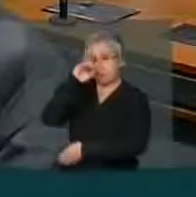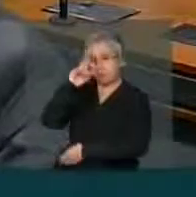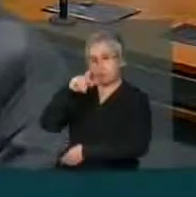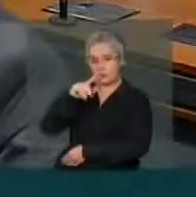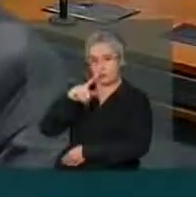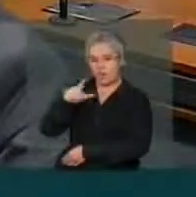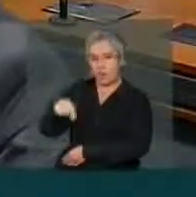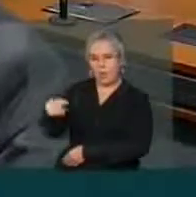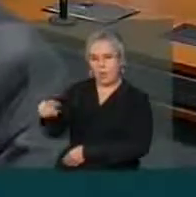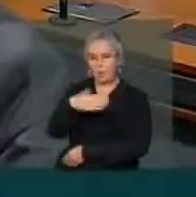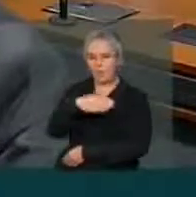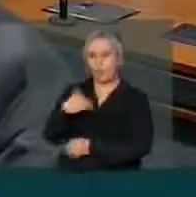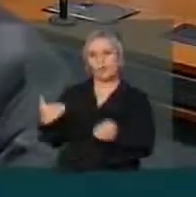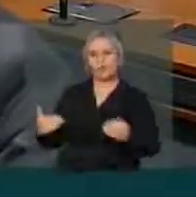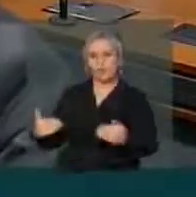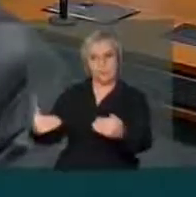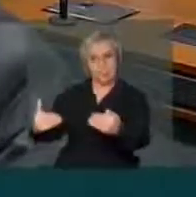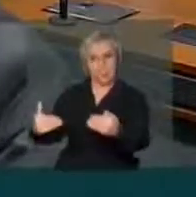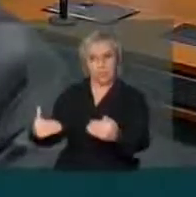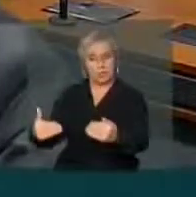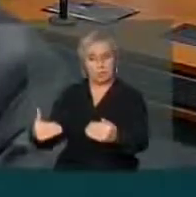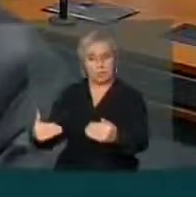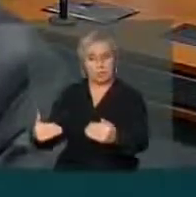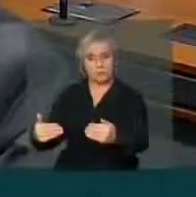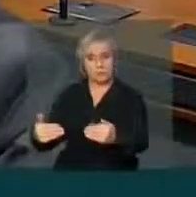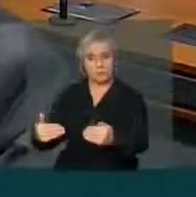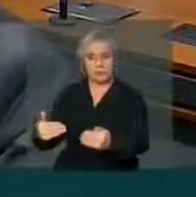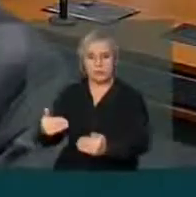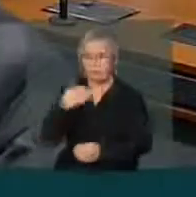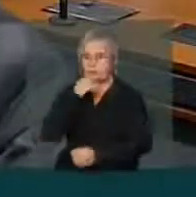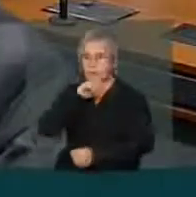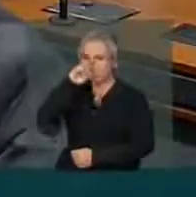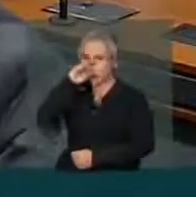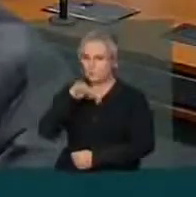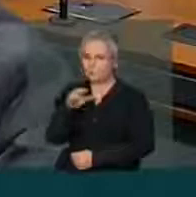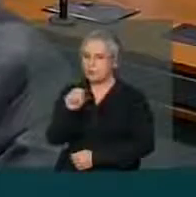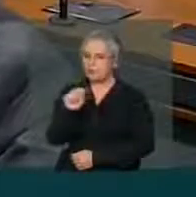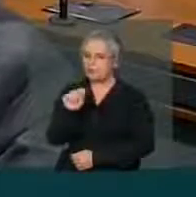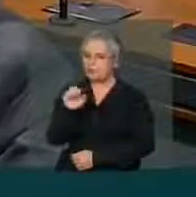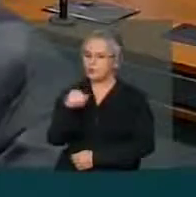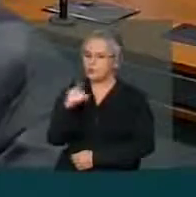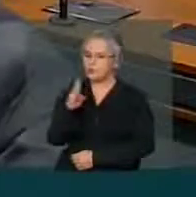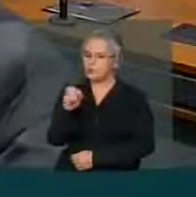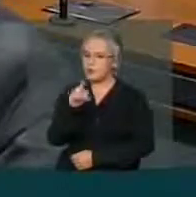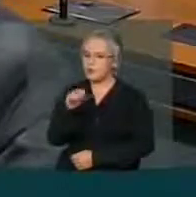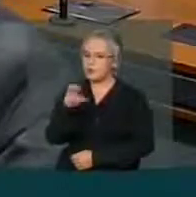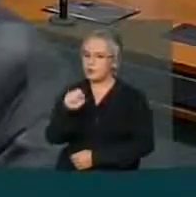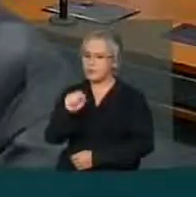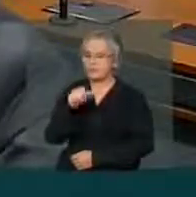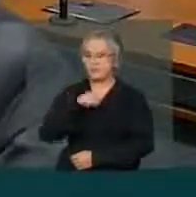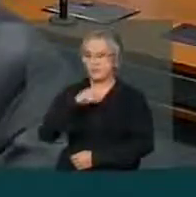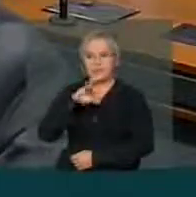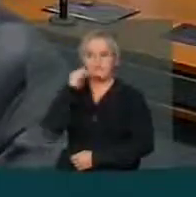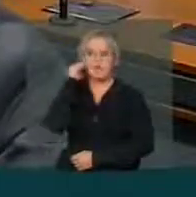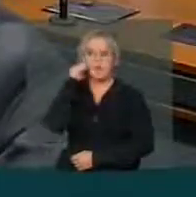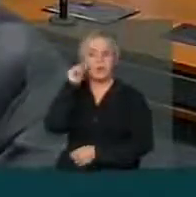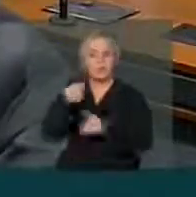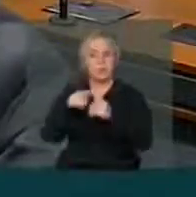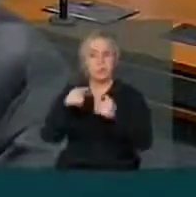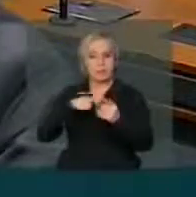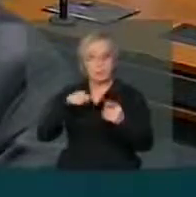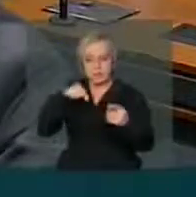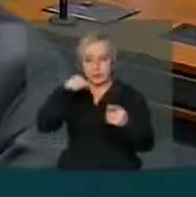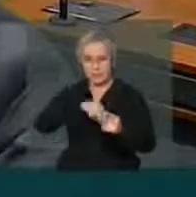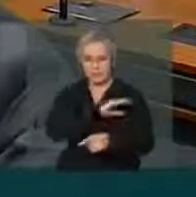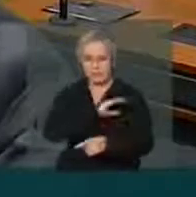novo no Ministério, já o senhor João Batista já tem um pouco mais de experiência, mas a gente tem um histórico aqui na Comissão de